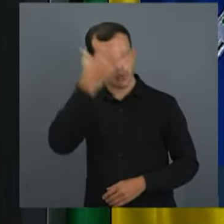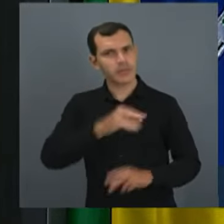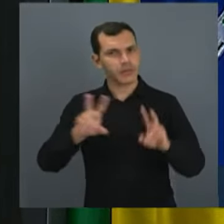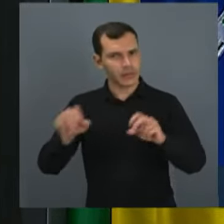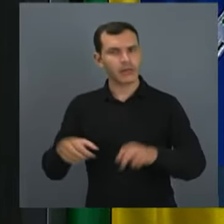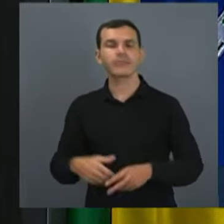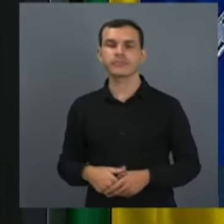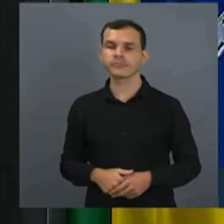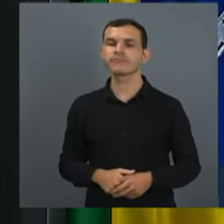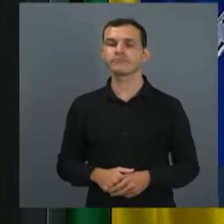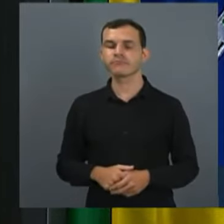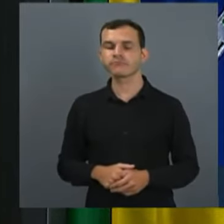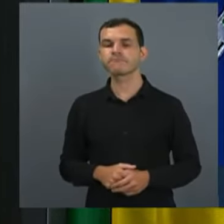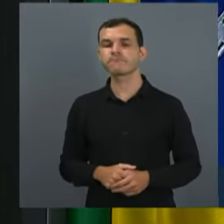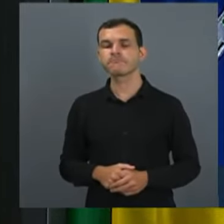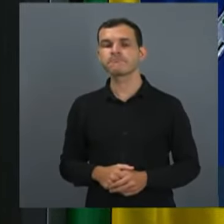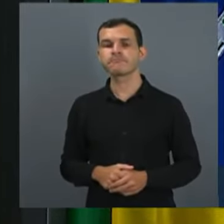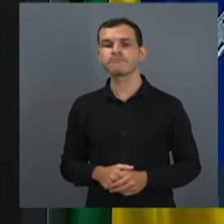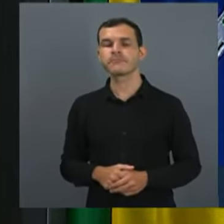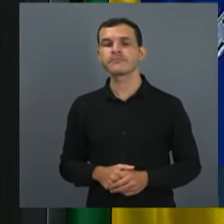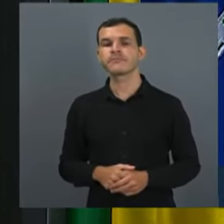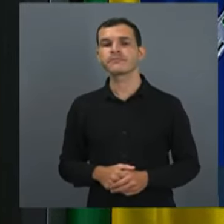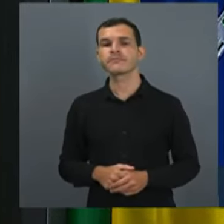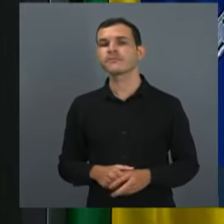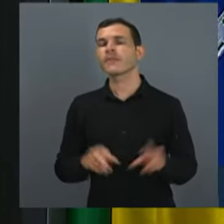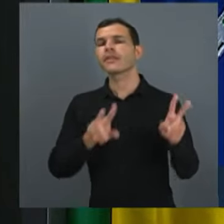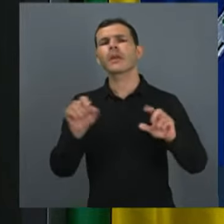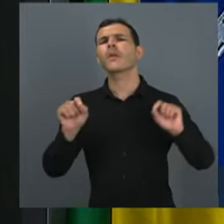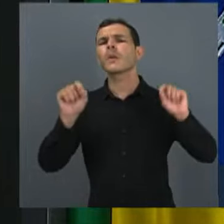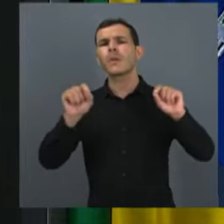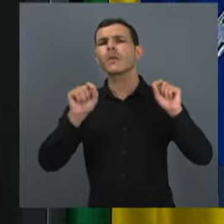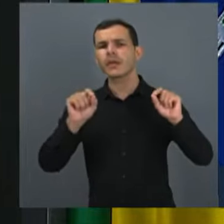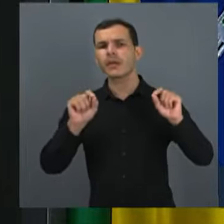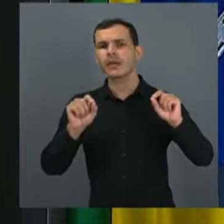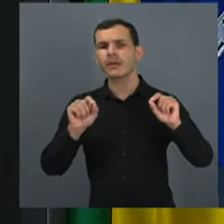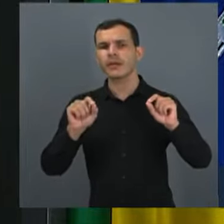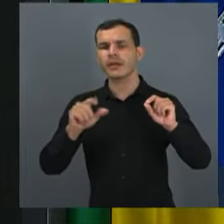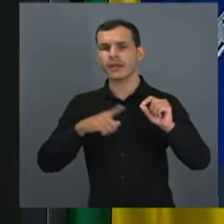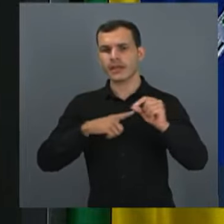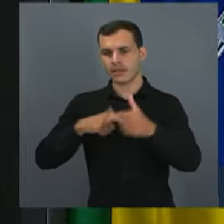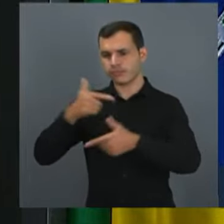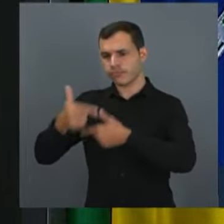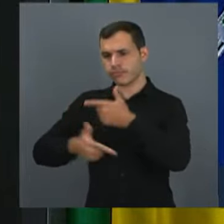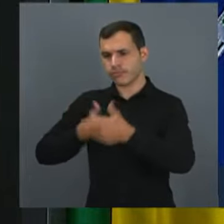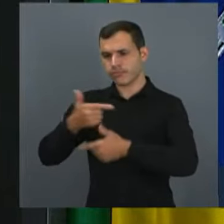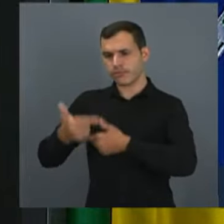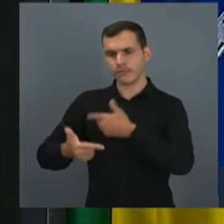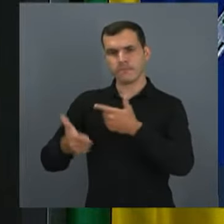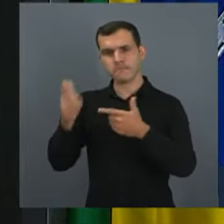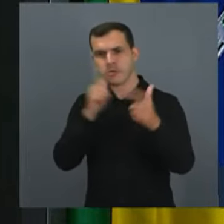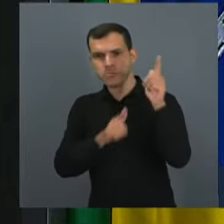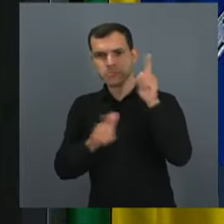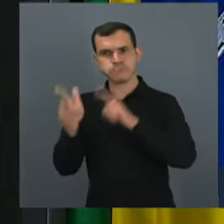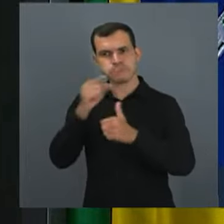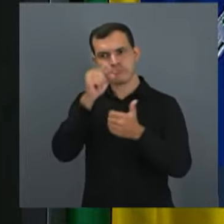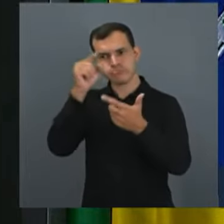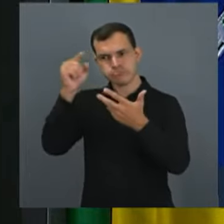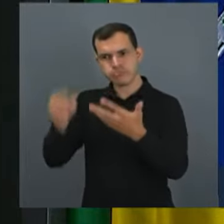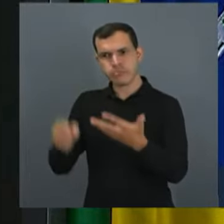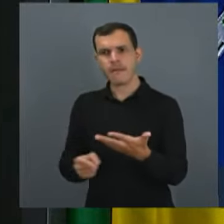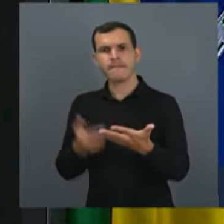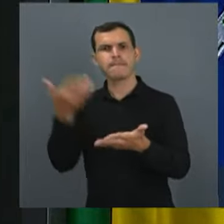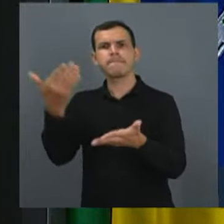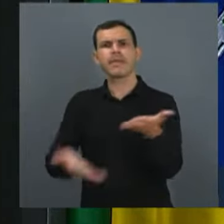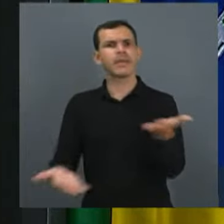isso. A questão da produtividade que se perdeu no meio do caminho. A produtividade